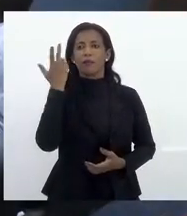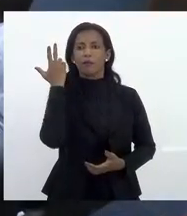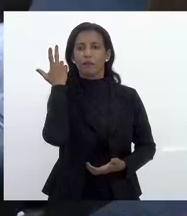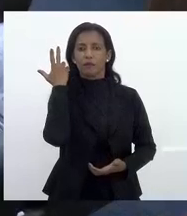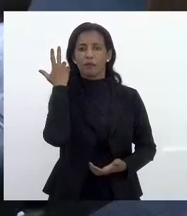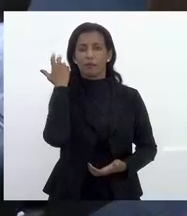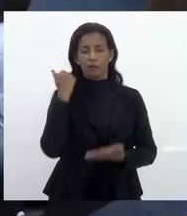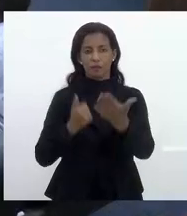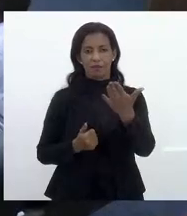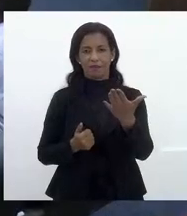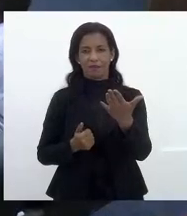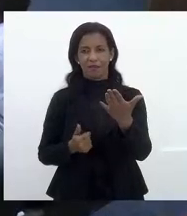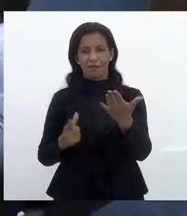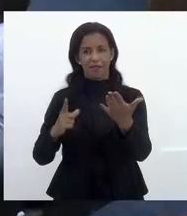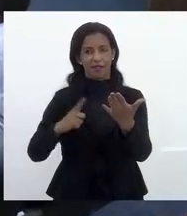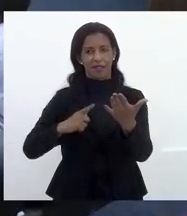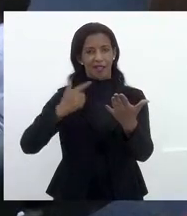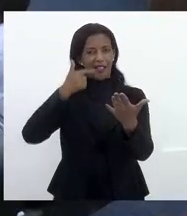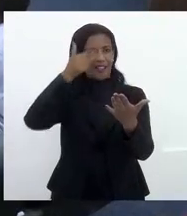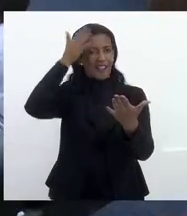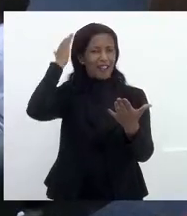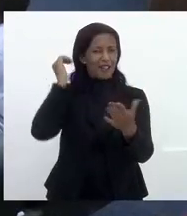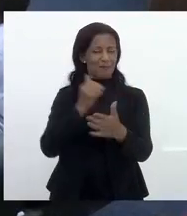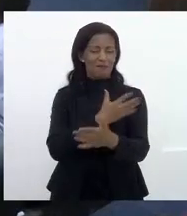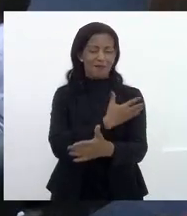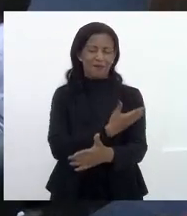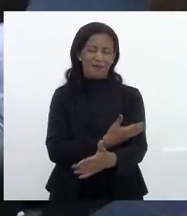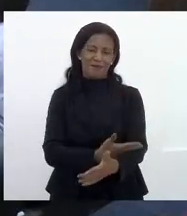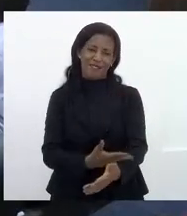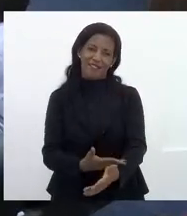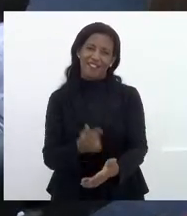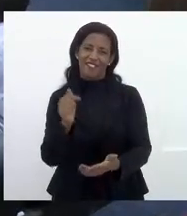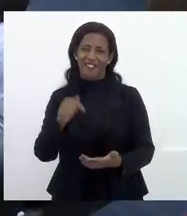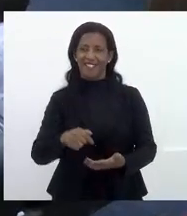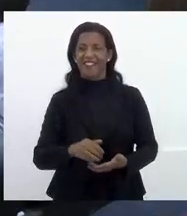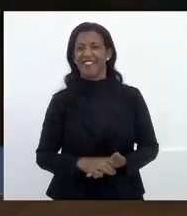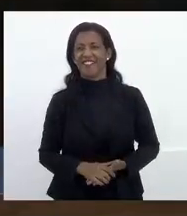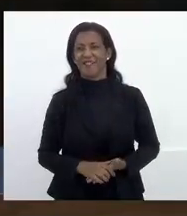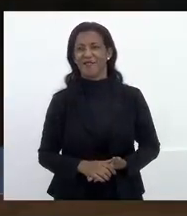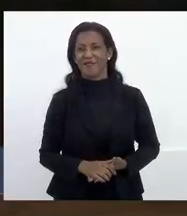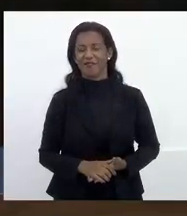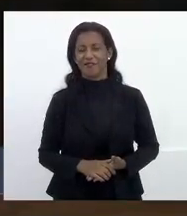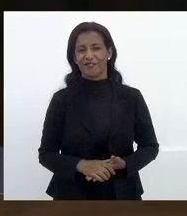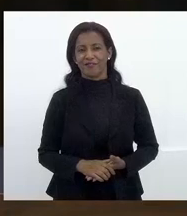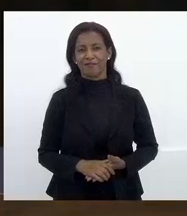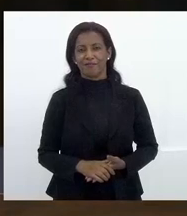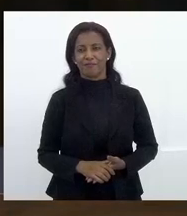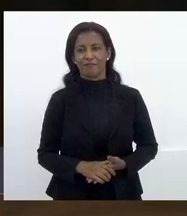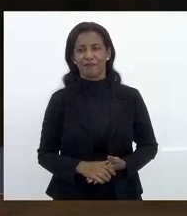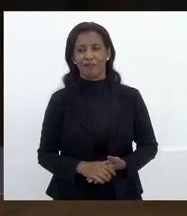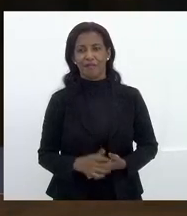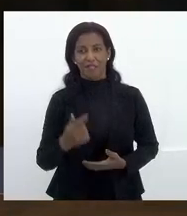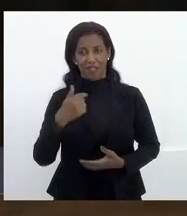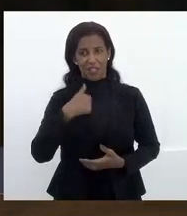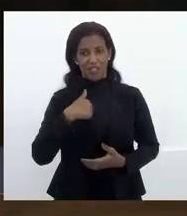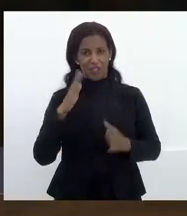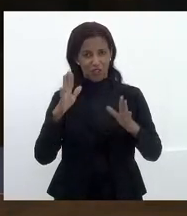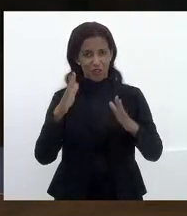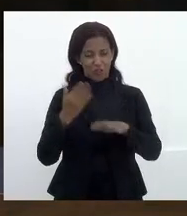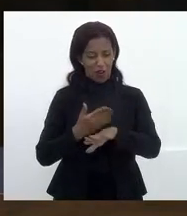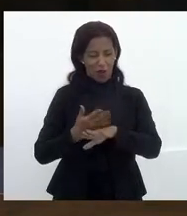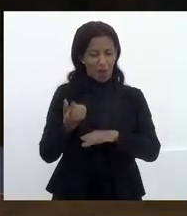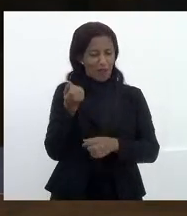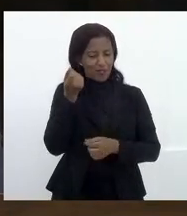excelência que é o que tem mais cabelos brancos aqui nessa nessa nesse colegiado e eu que já